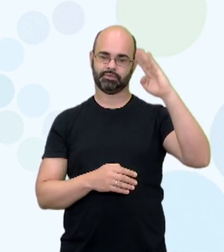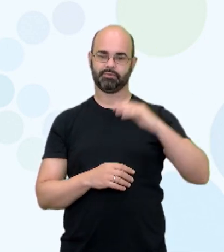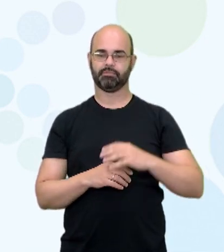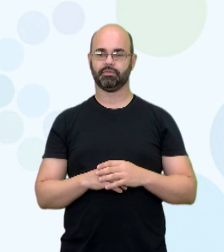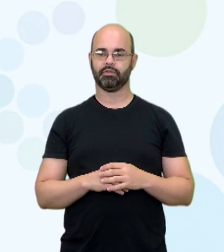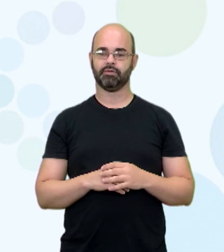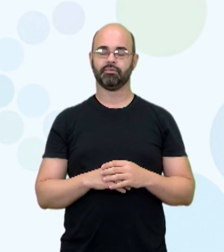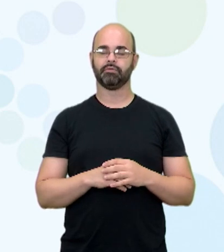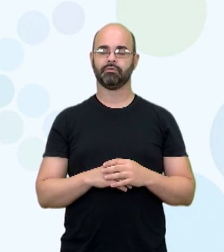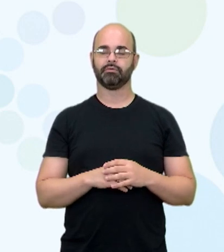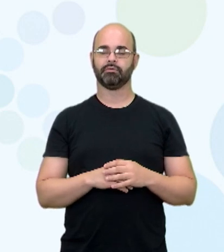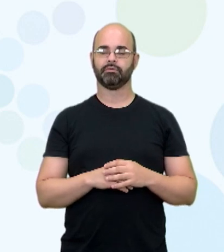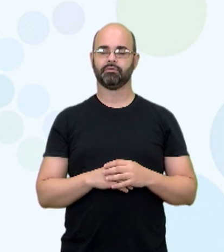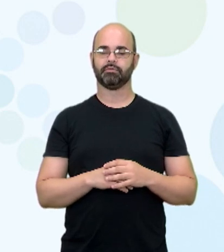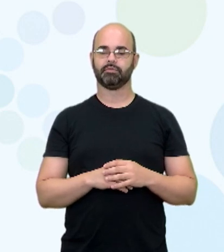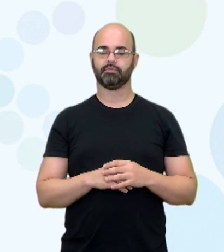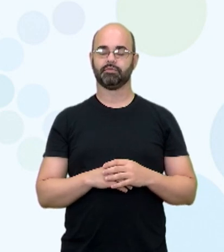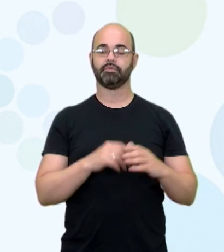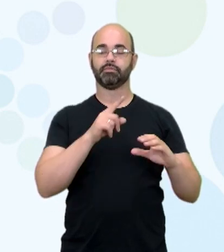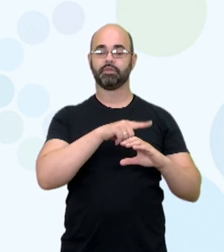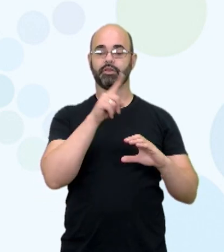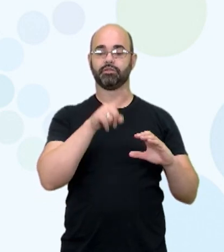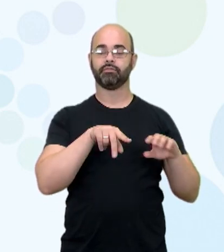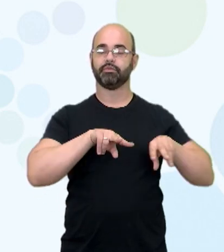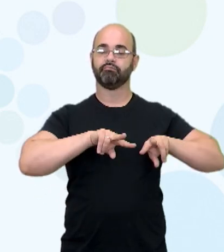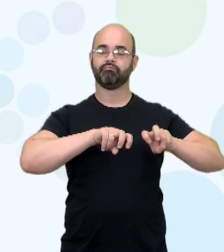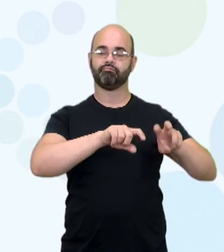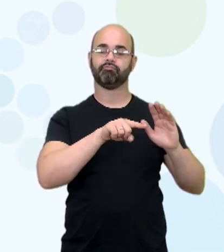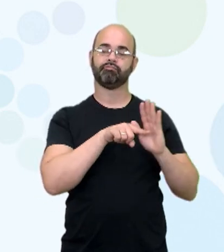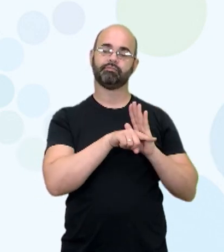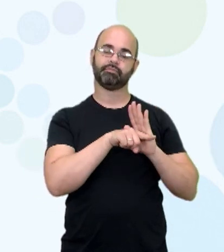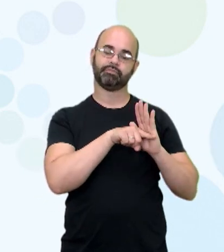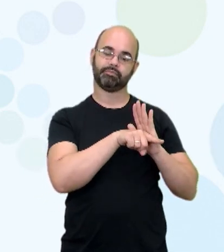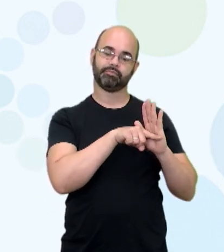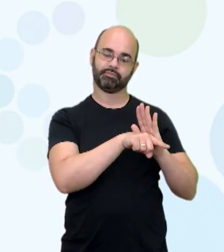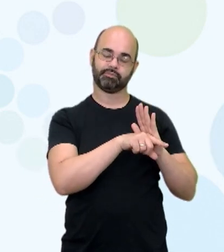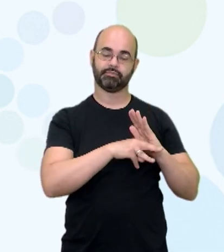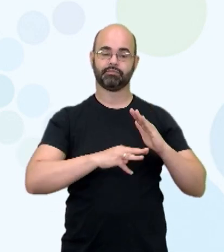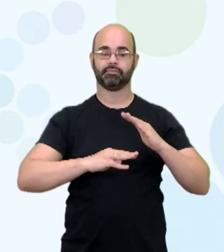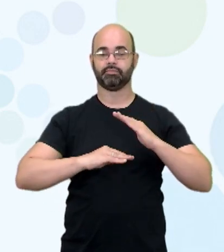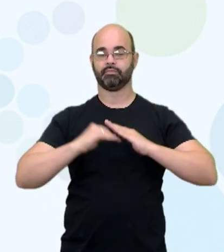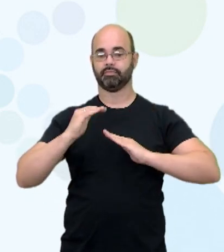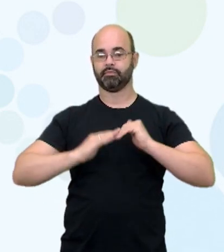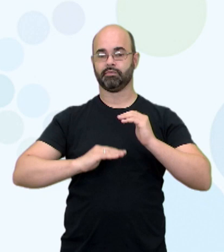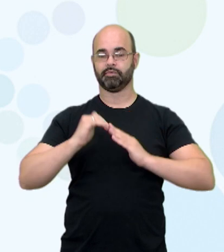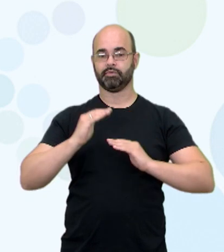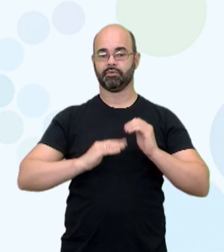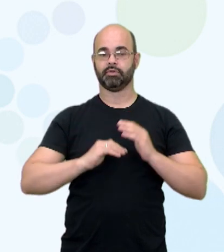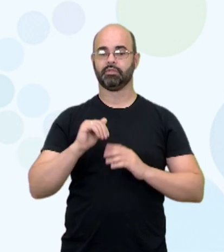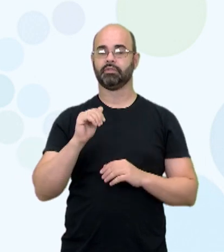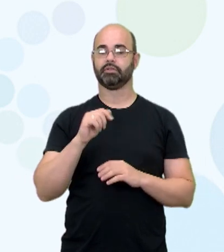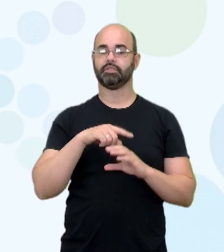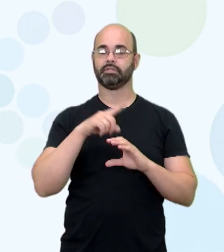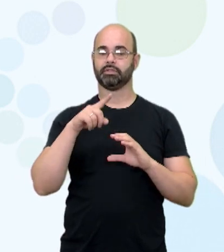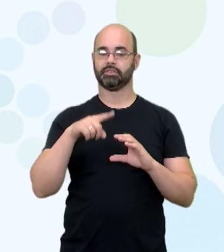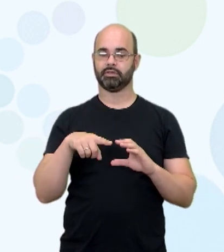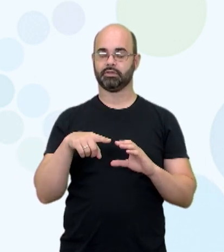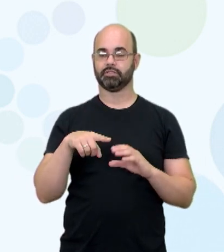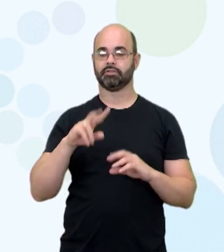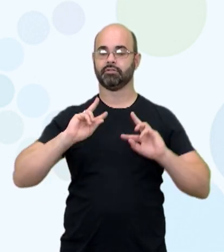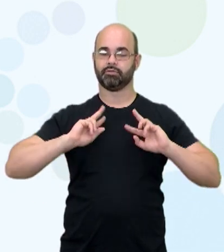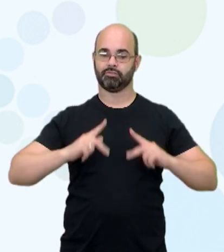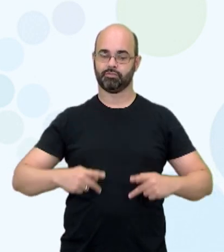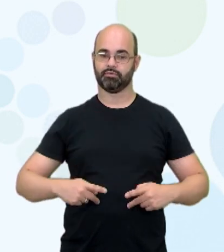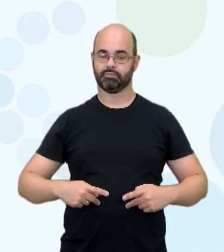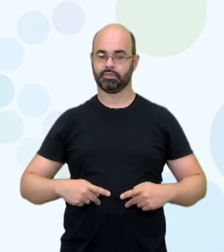investigação científica. E as habilidades são as habilidades de Ciências Humanas Sociais Aplicadas 01,